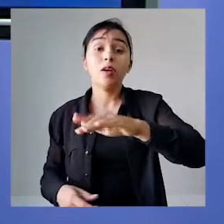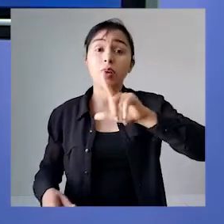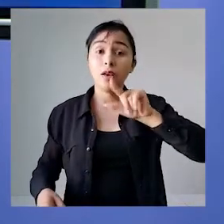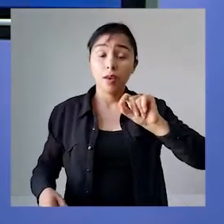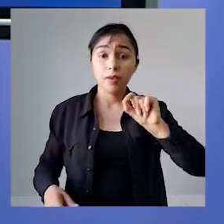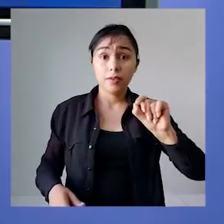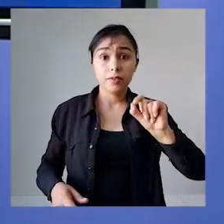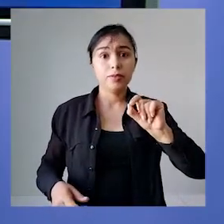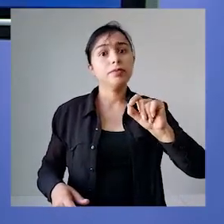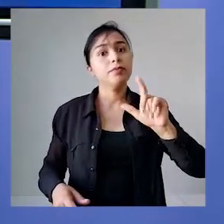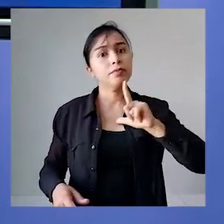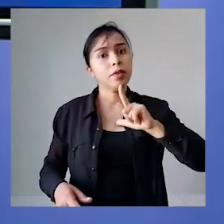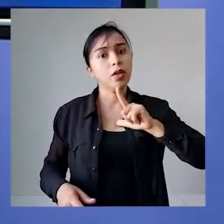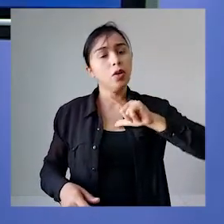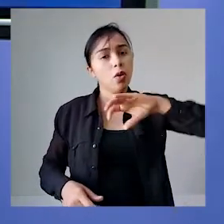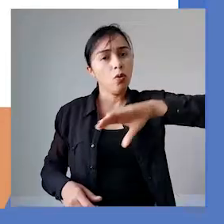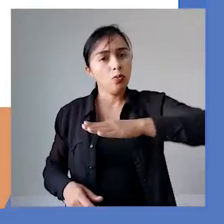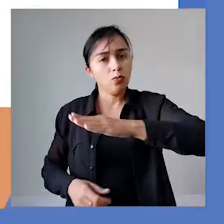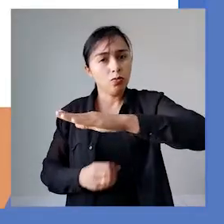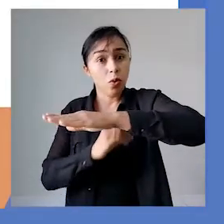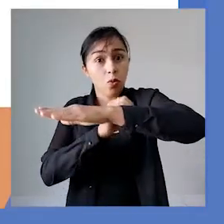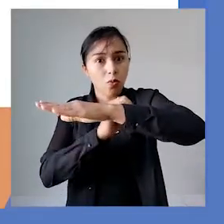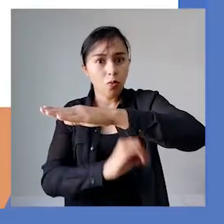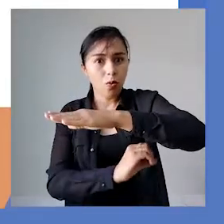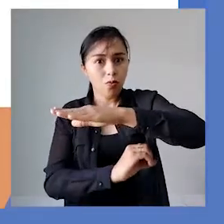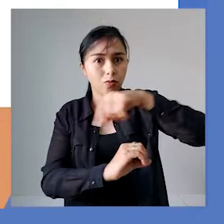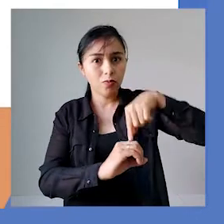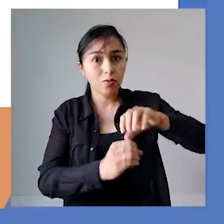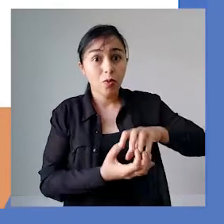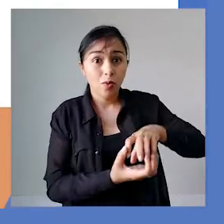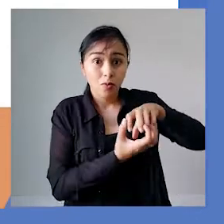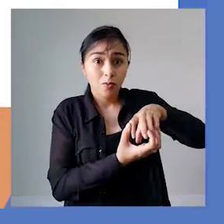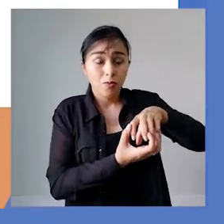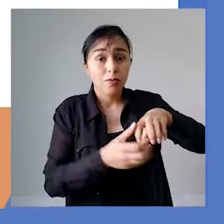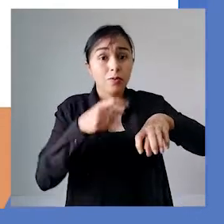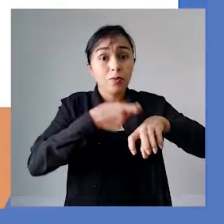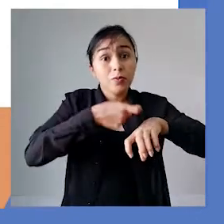rígida. Essa característica fez com que os répteis